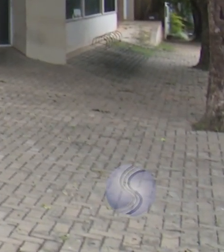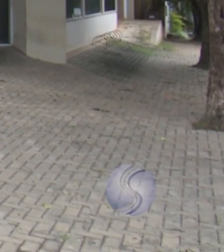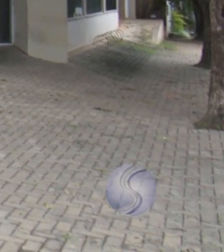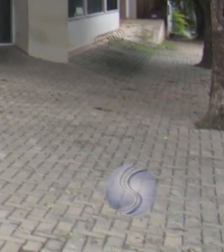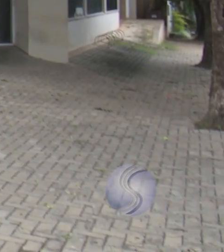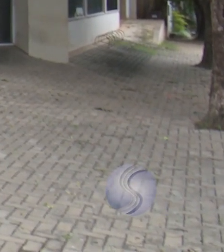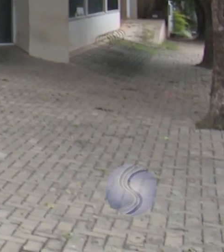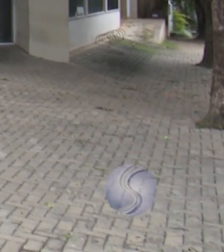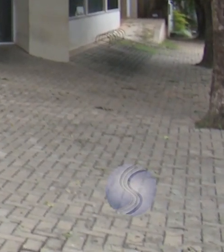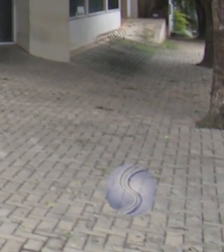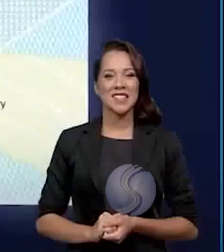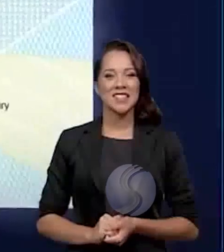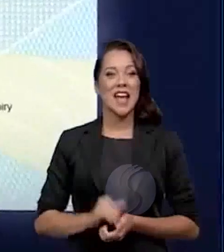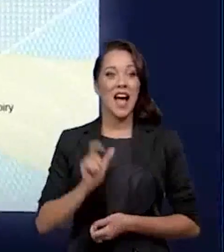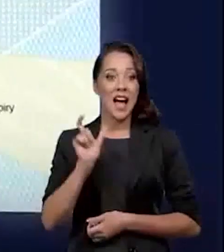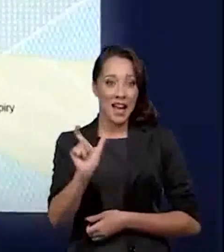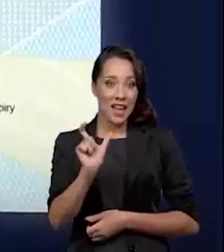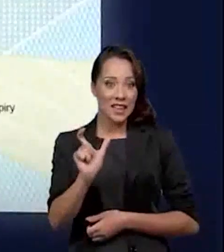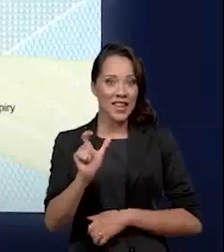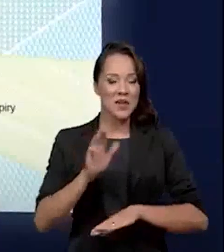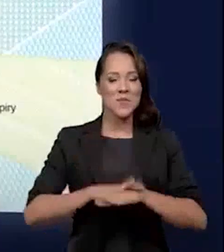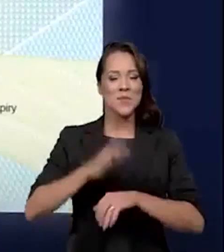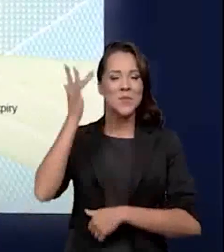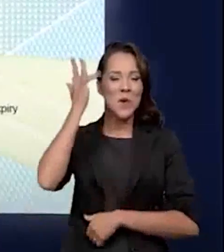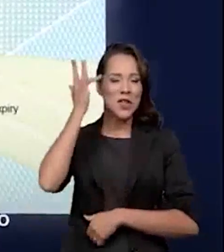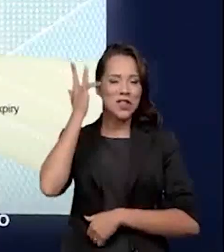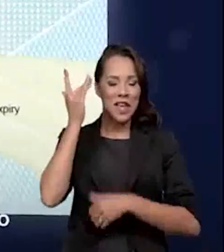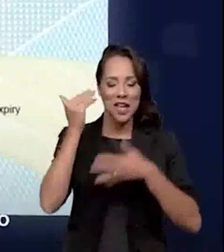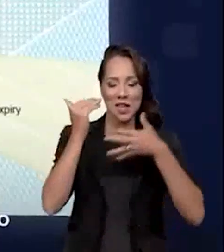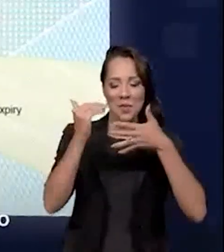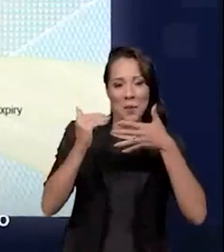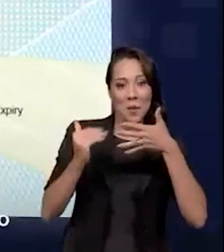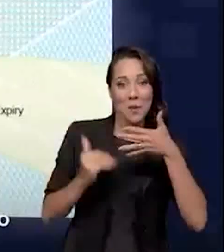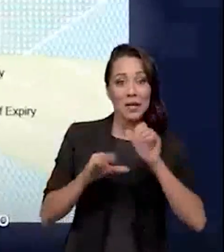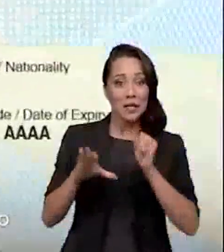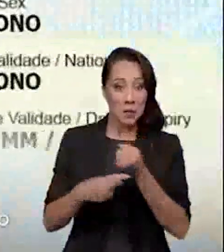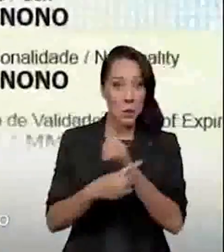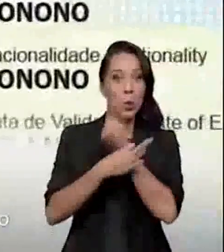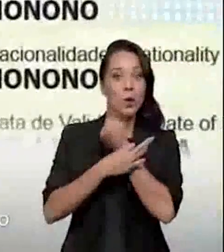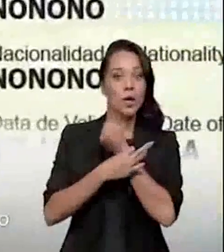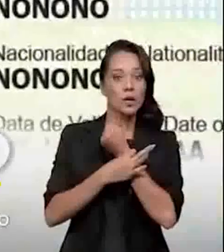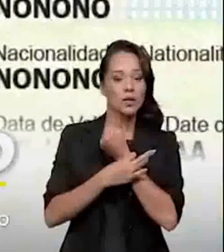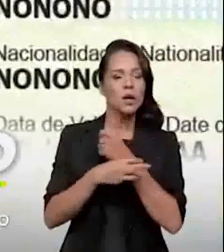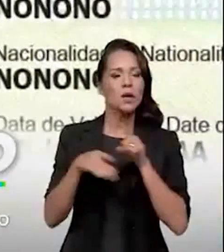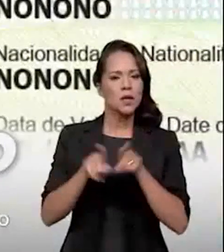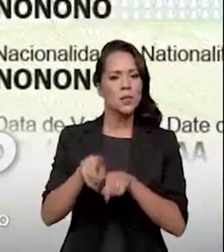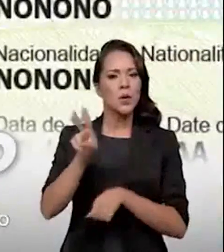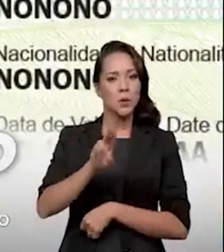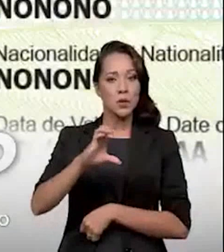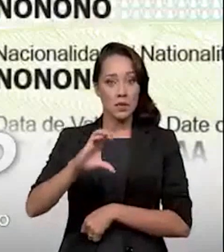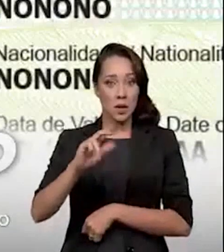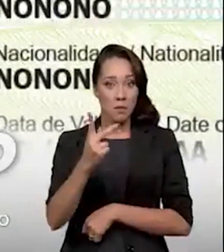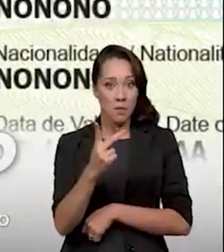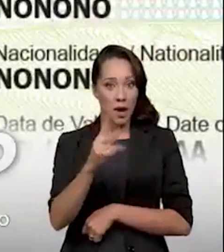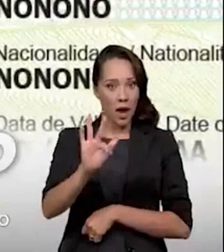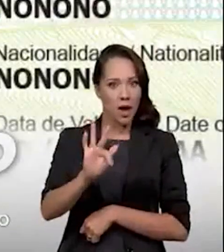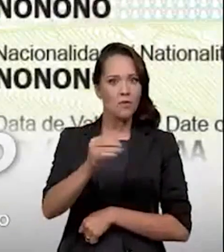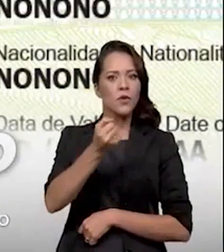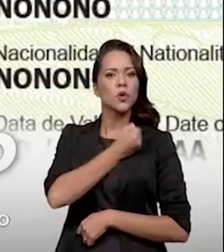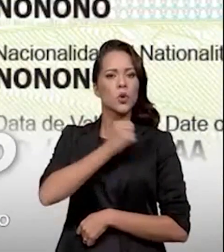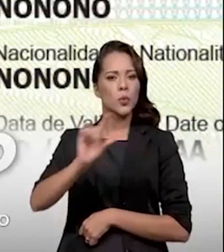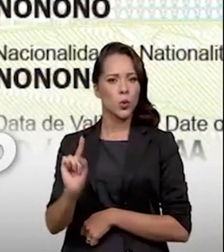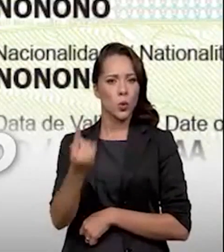identificação, que será o CPF. Portanto, a duplicidade dos documentos e também os números de RG